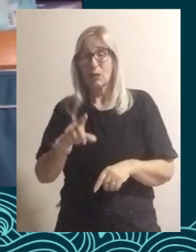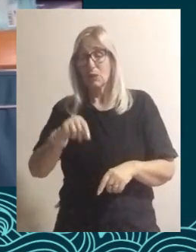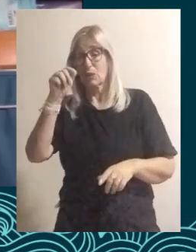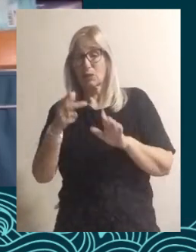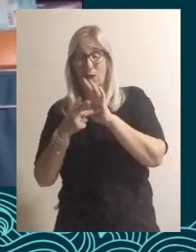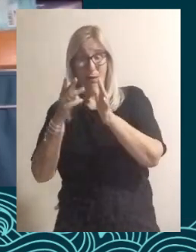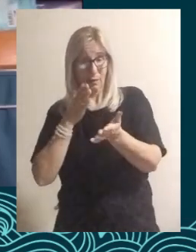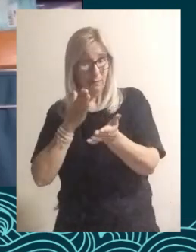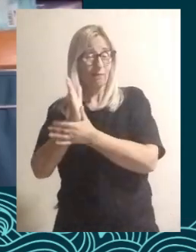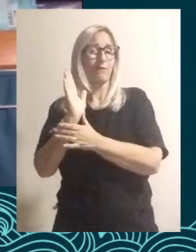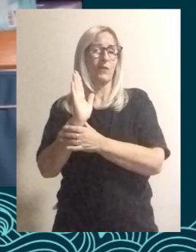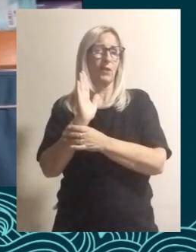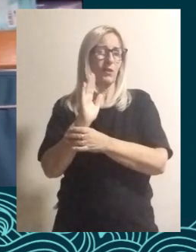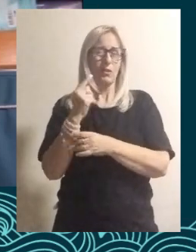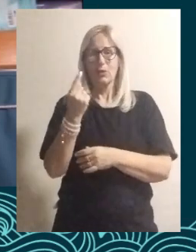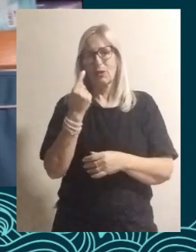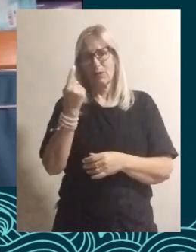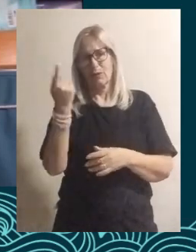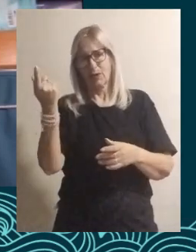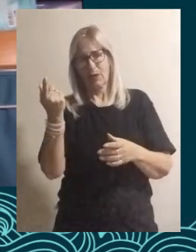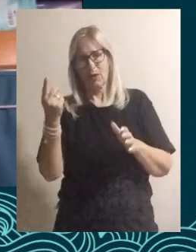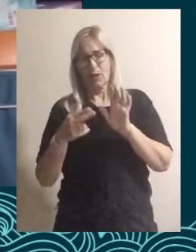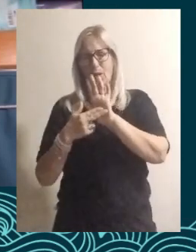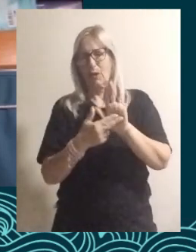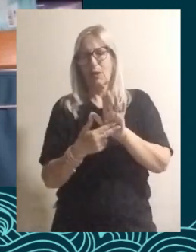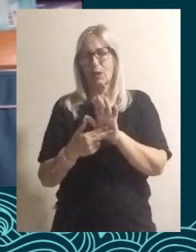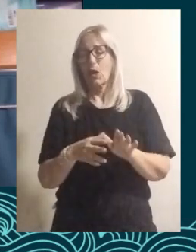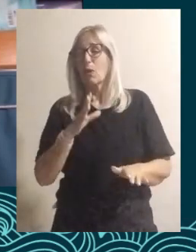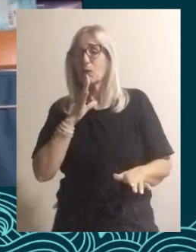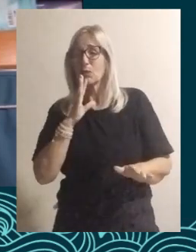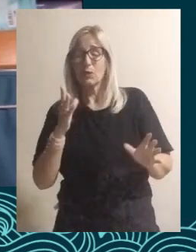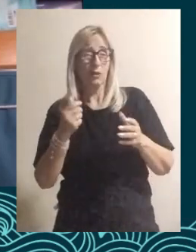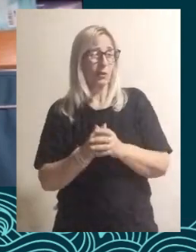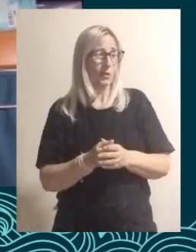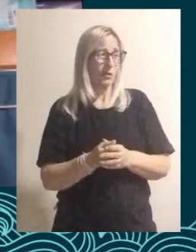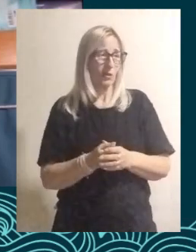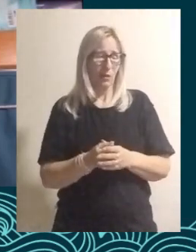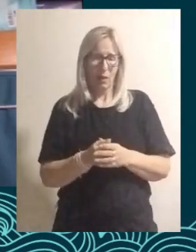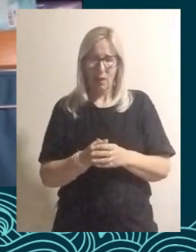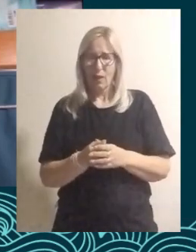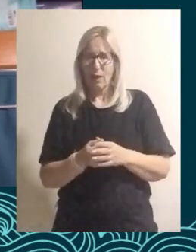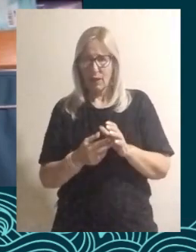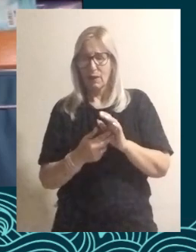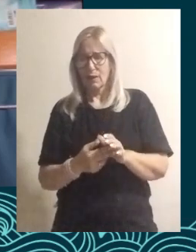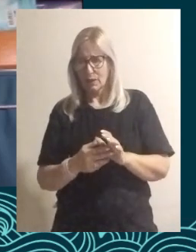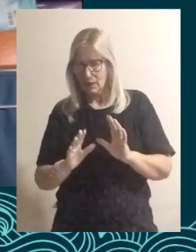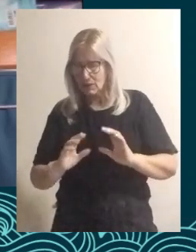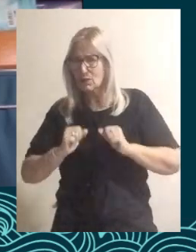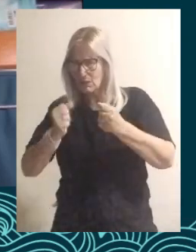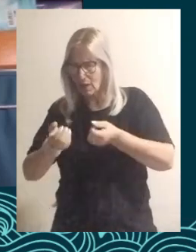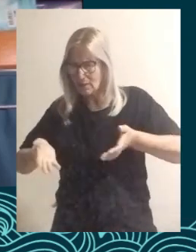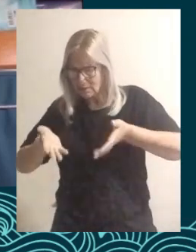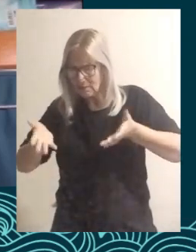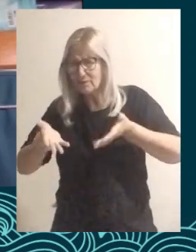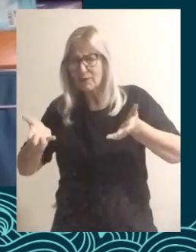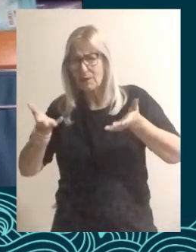aí é mais difícil a gente tomar a decisão de sair, é mais difícil a gente tomar a decisão de se expor de novo ao desconhecido, porque custou muito